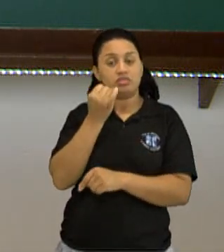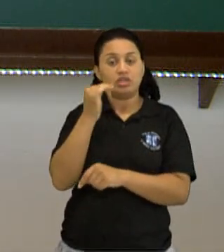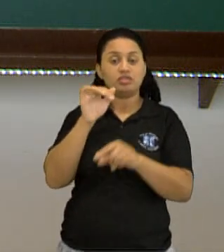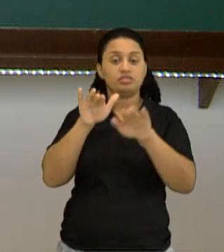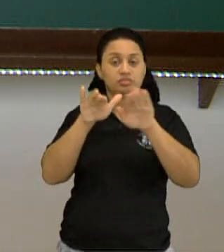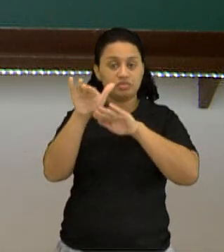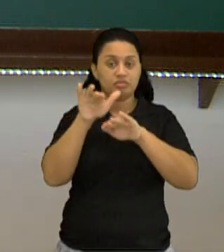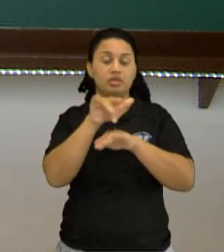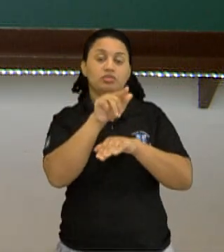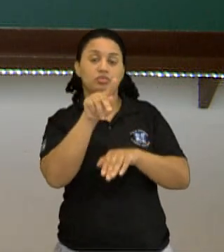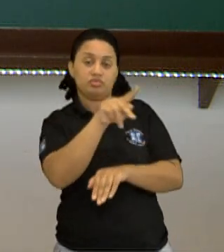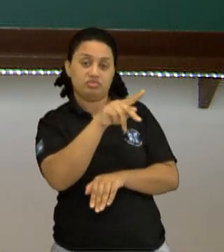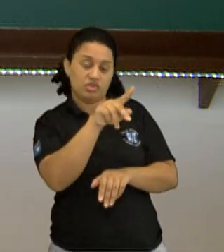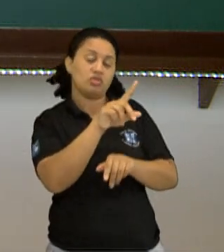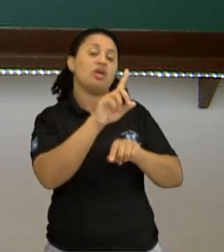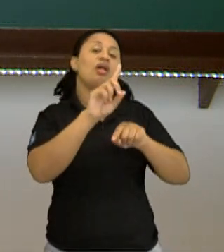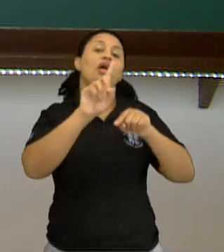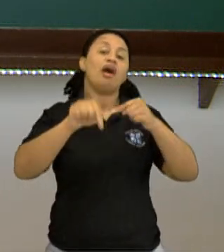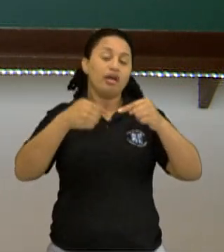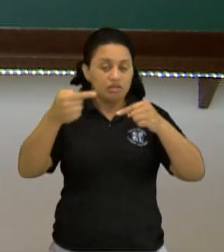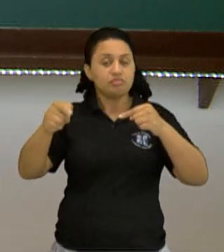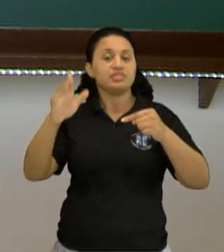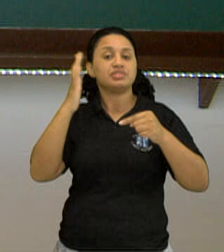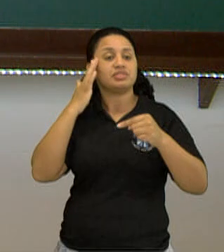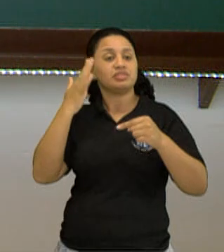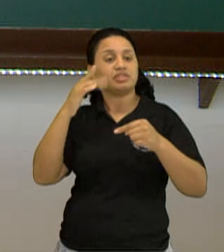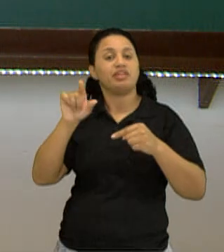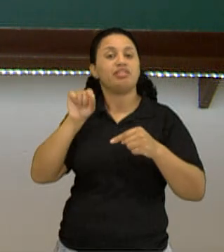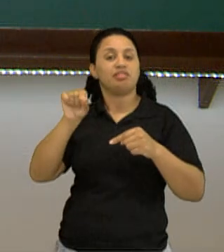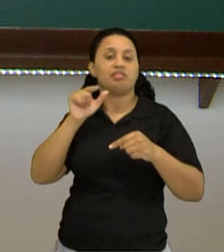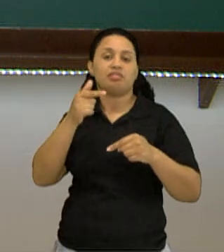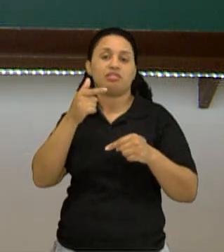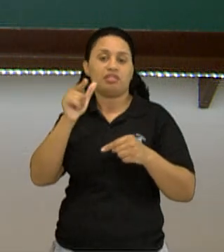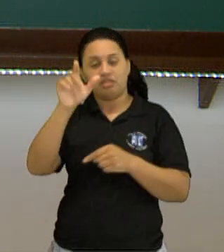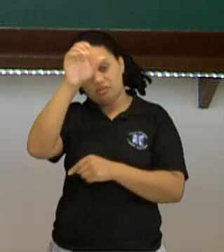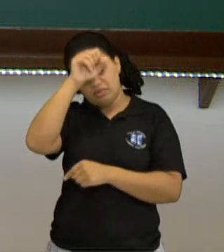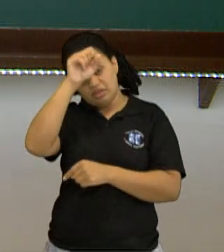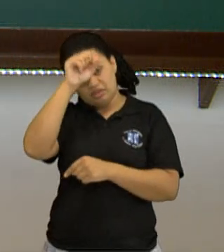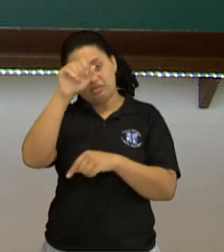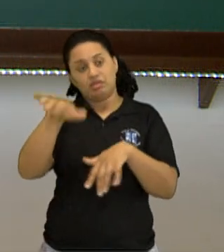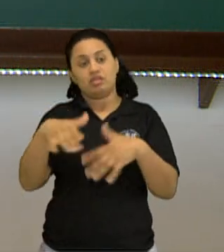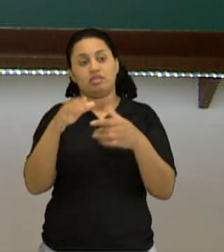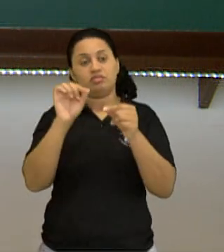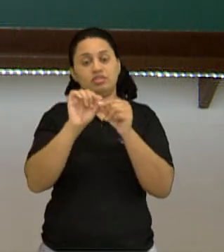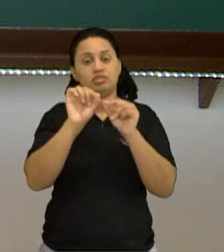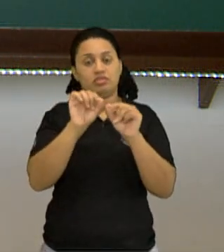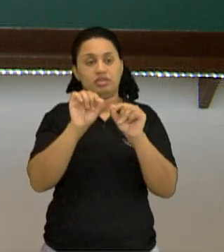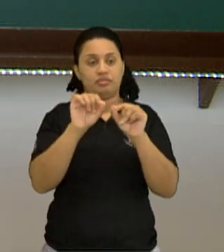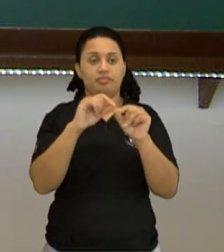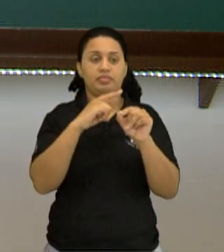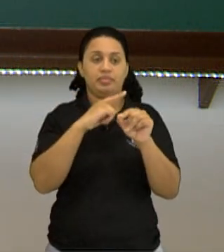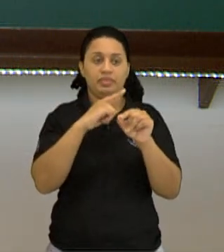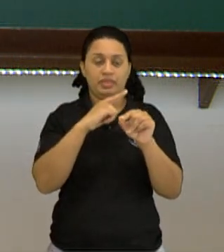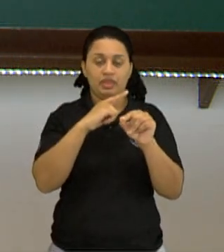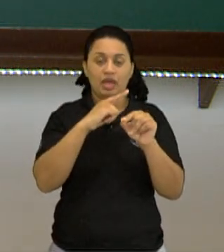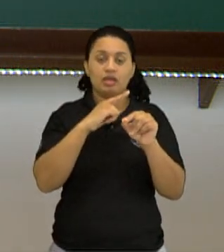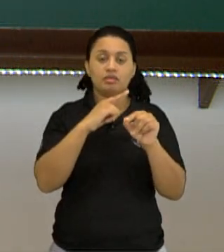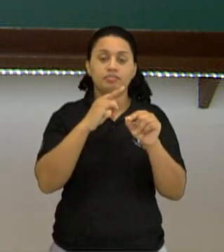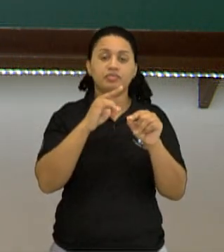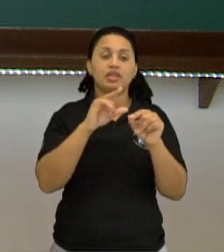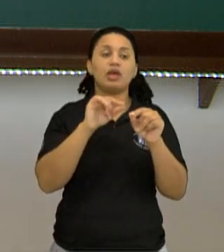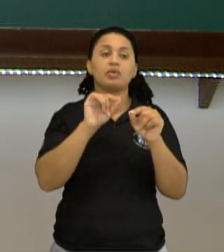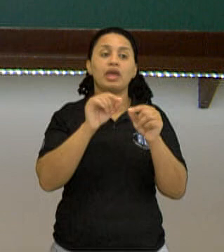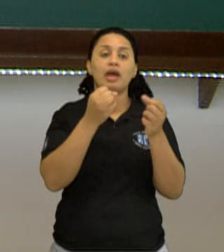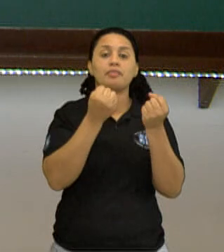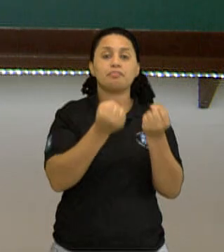e, a partir disso, vou determinar a velocidade do aprendiz. Então, fazendo isso aqui, o que a gente tem? Quantidade de movimento do mentor vai ser